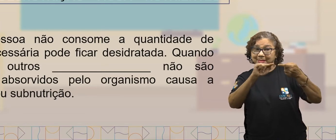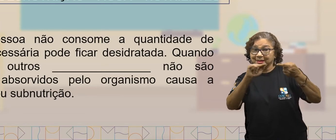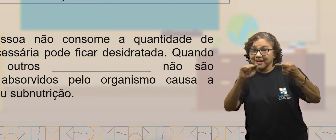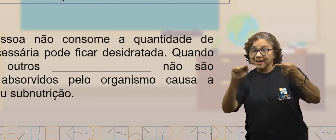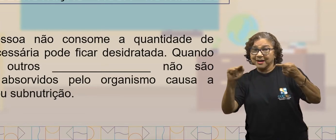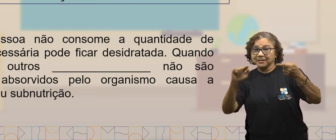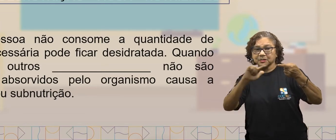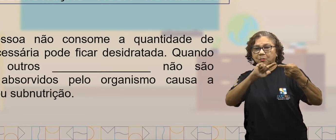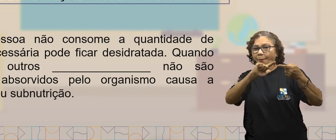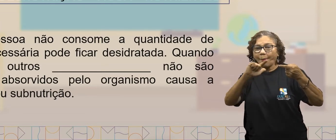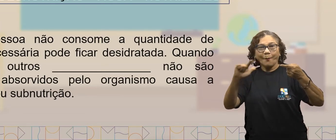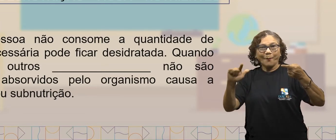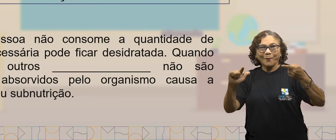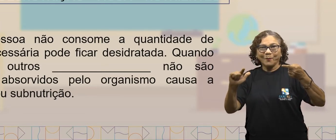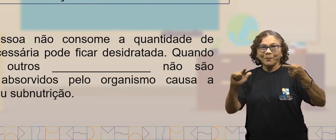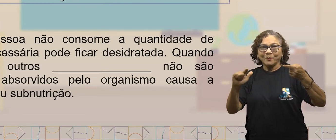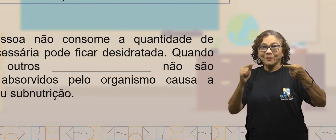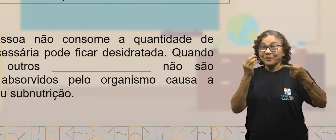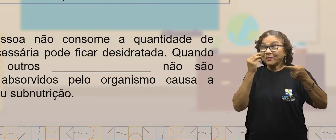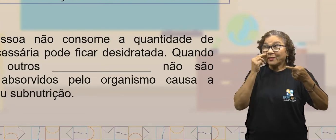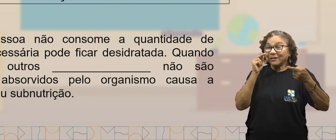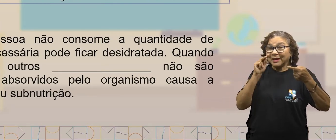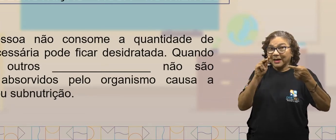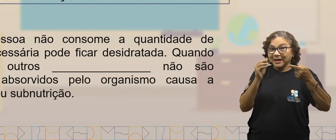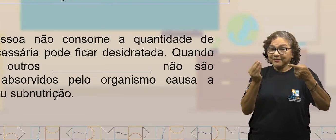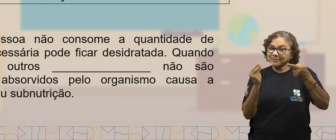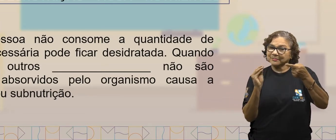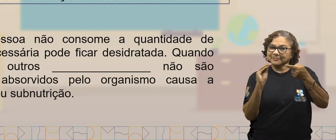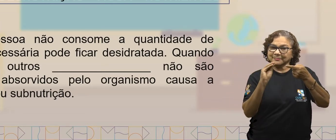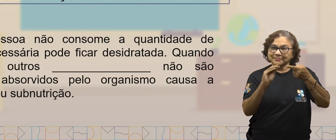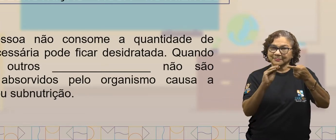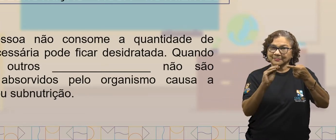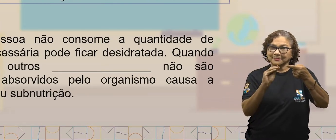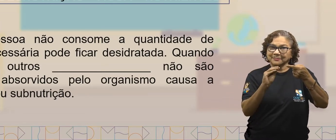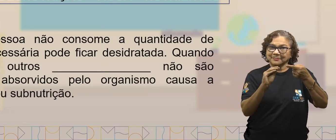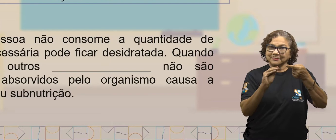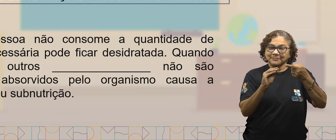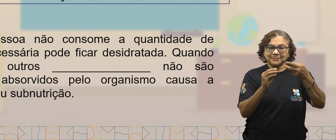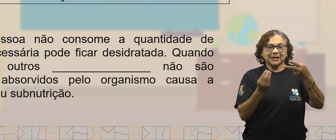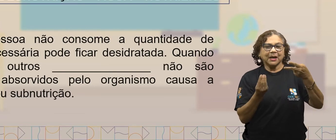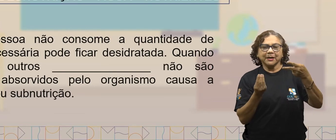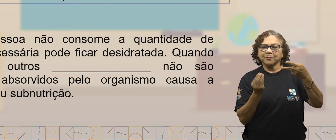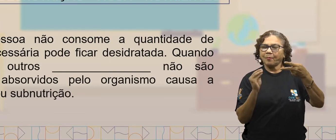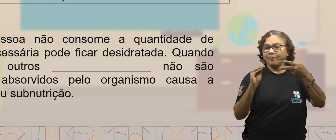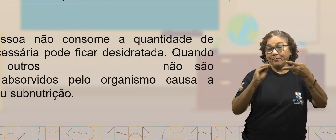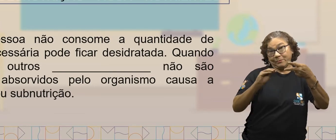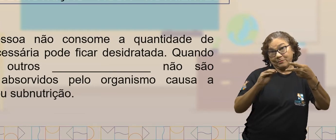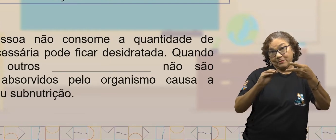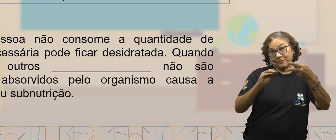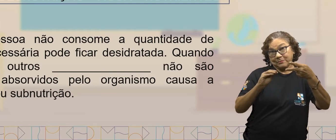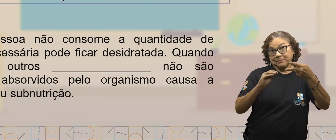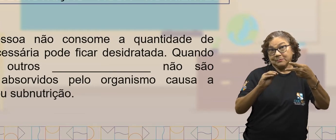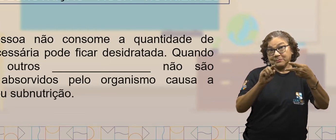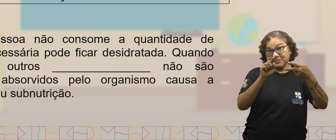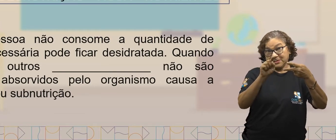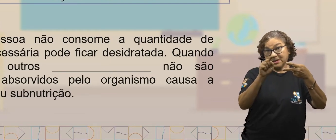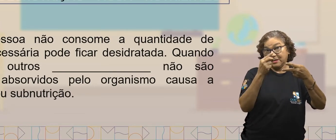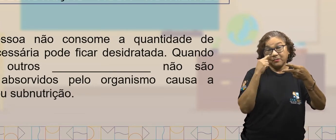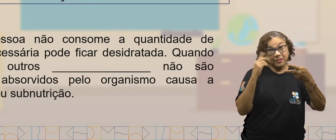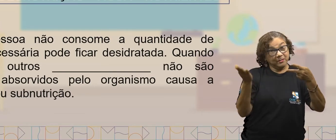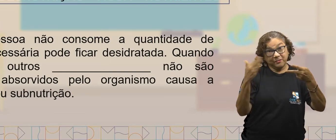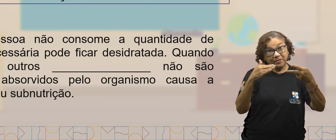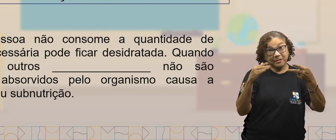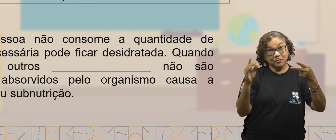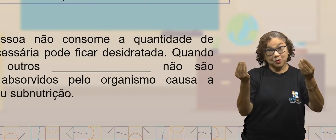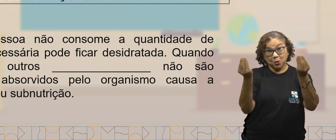são consumidos ou absorvidos pelo organismo, causa atraso ou subnutrição. Vamos lá?